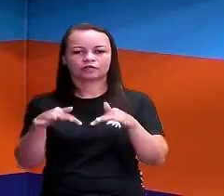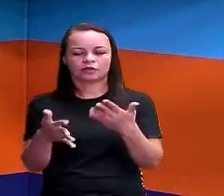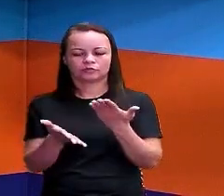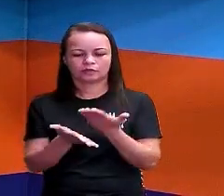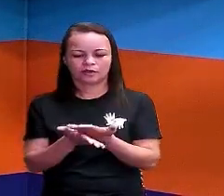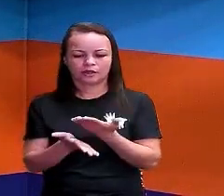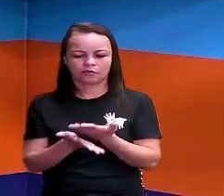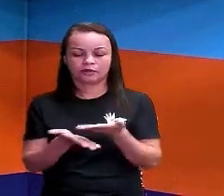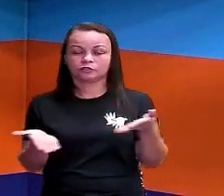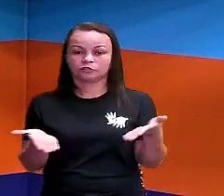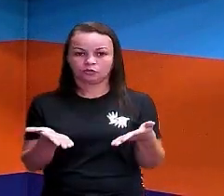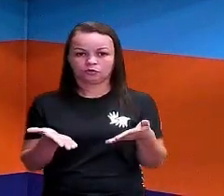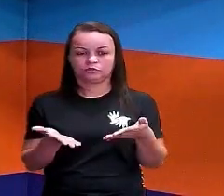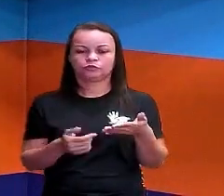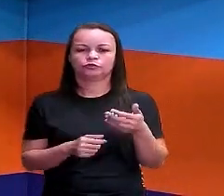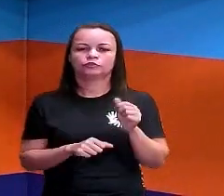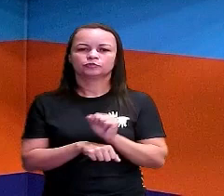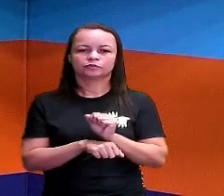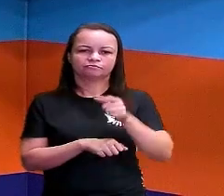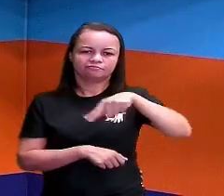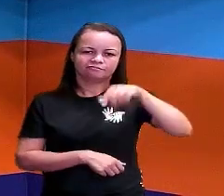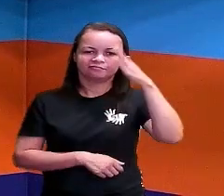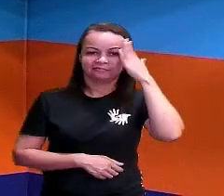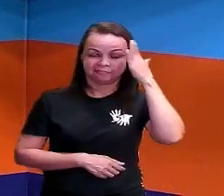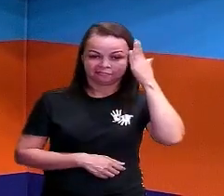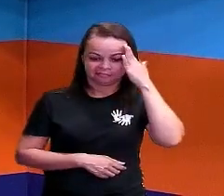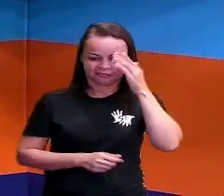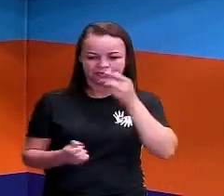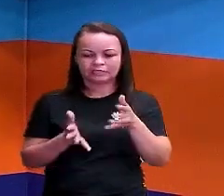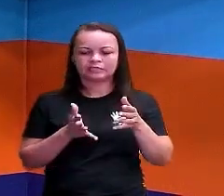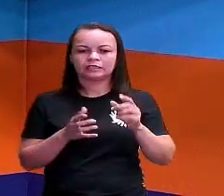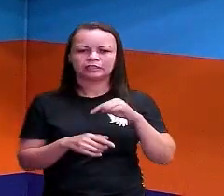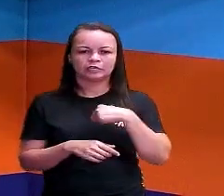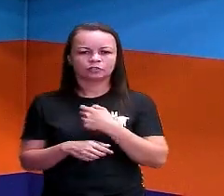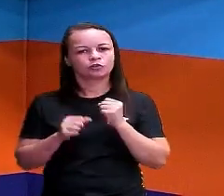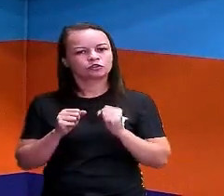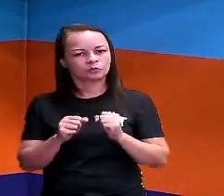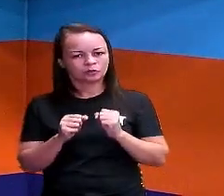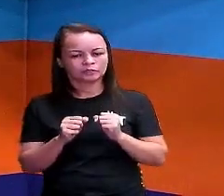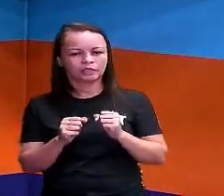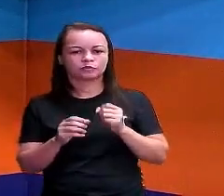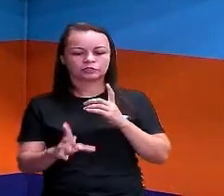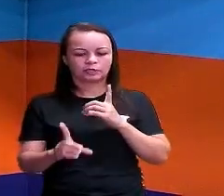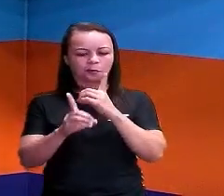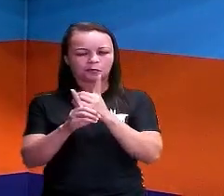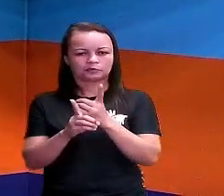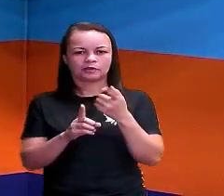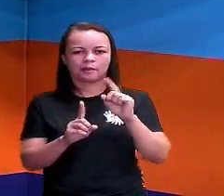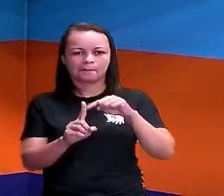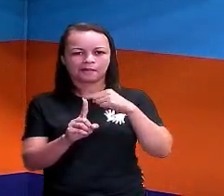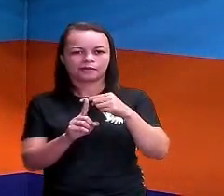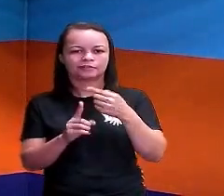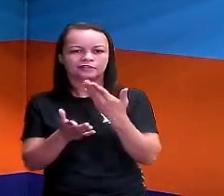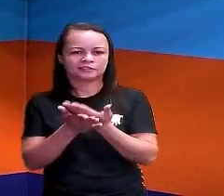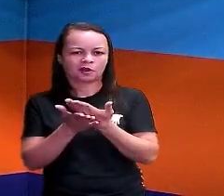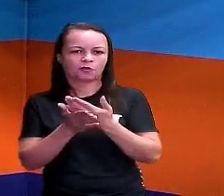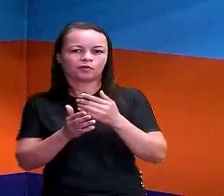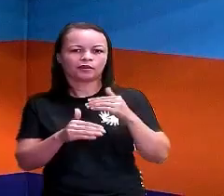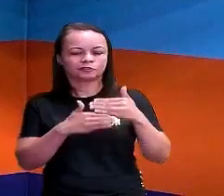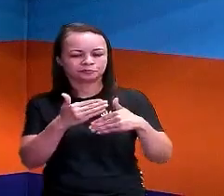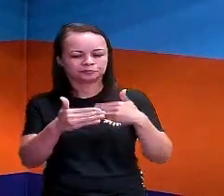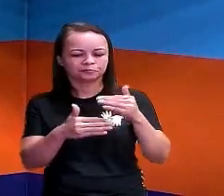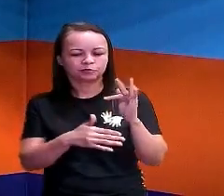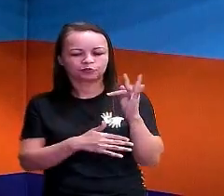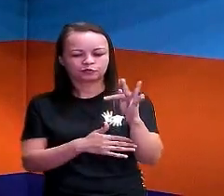Eu espero que você tenha compreendido e que a gente possa se encontrar mais nas nossas aulas. Então, hoje a